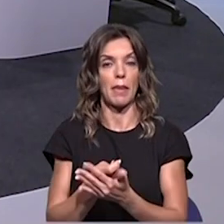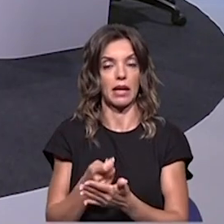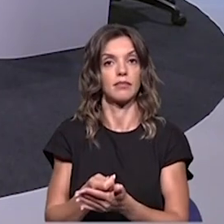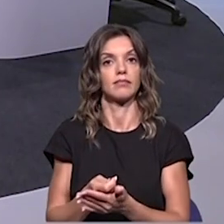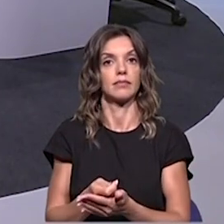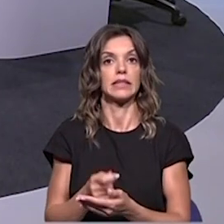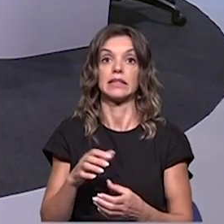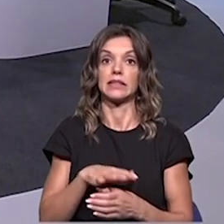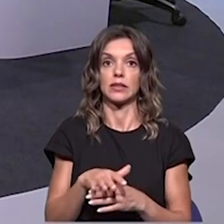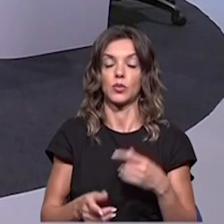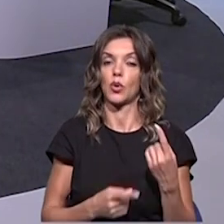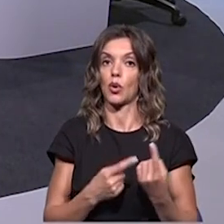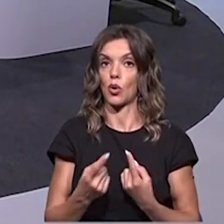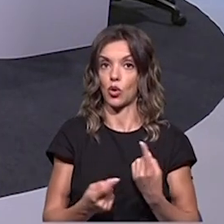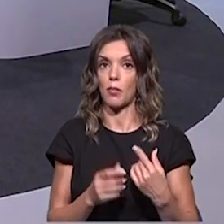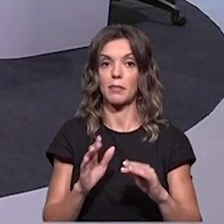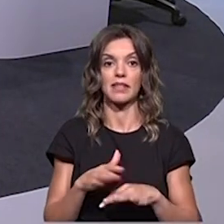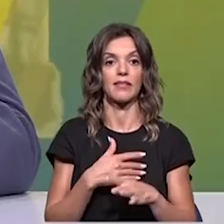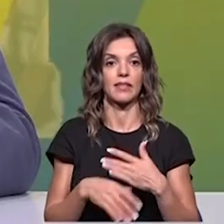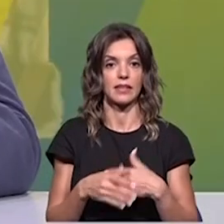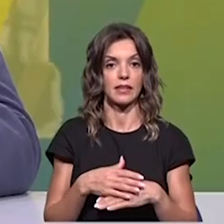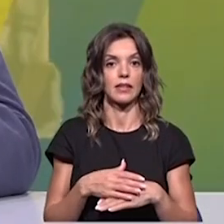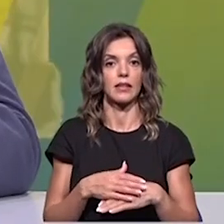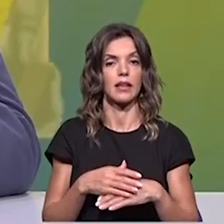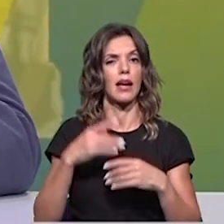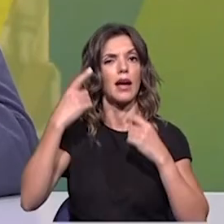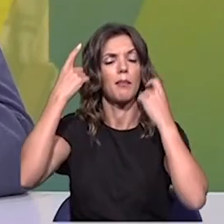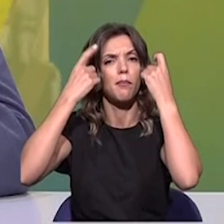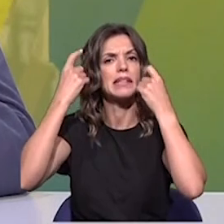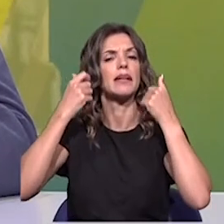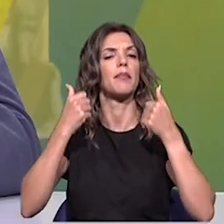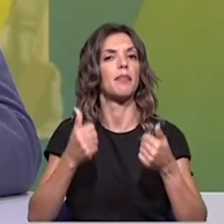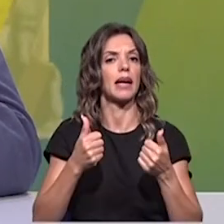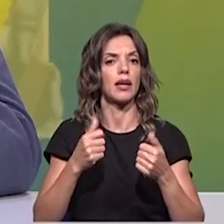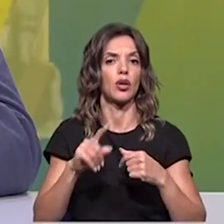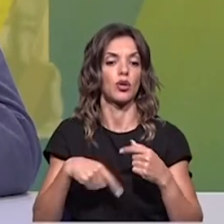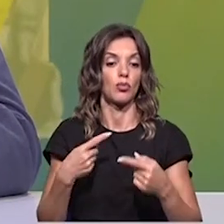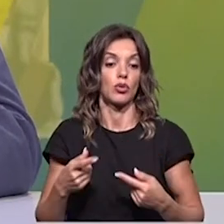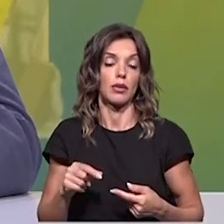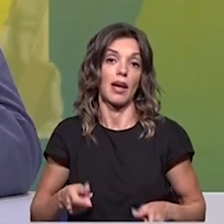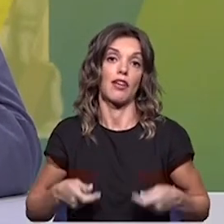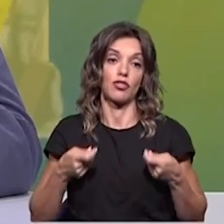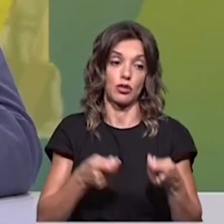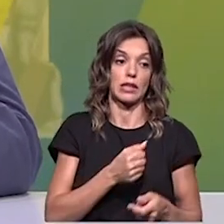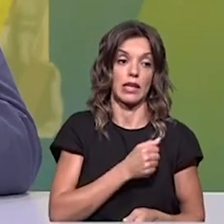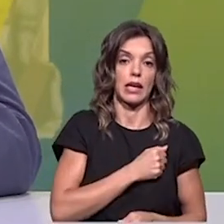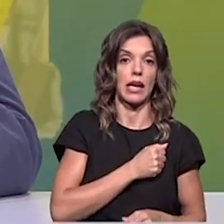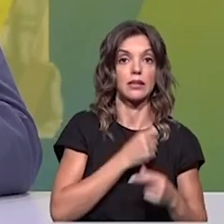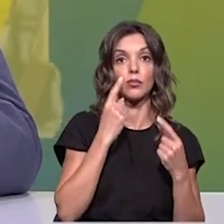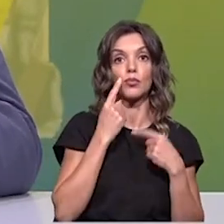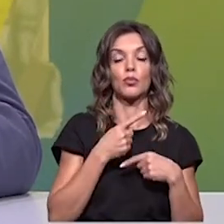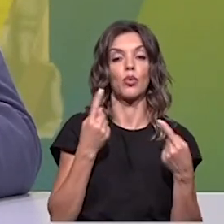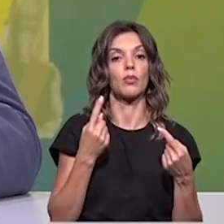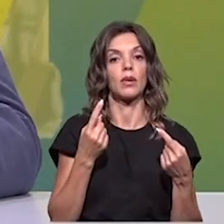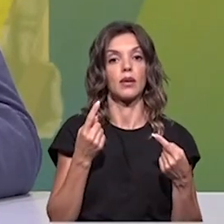estas situações que têm que ser feitas e tem que ser muito bem pensadas e depois o investimento não só na habitação pública mas